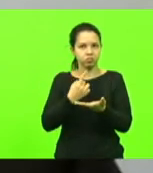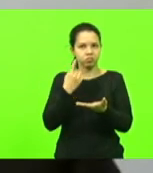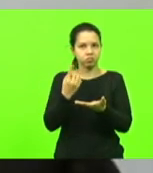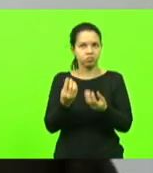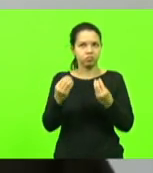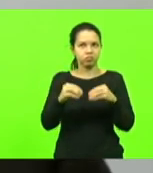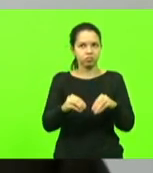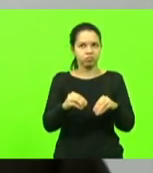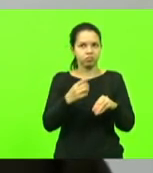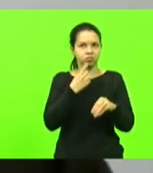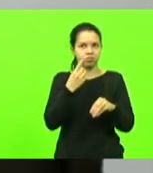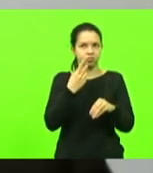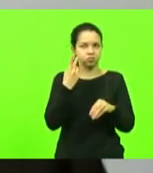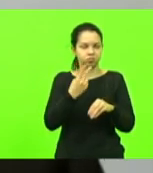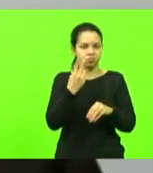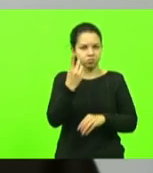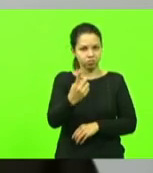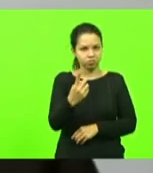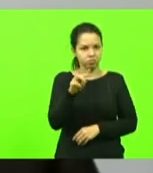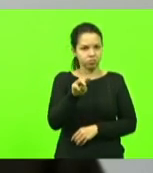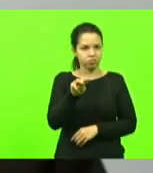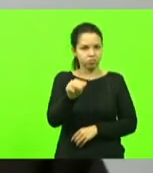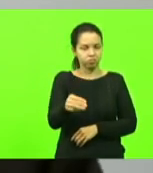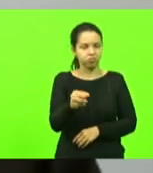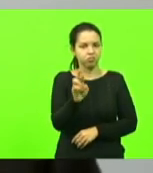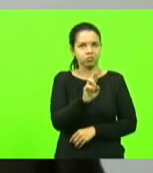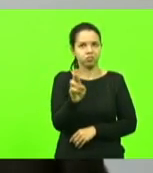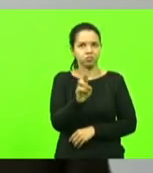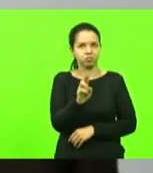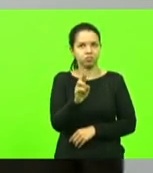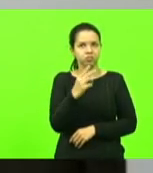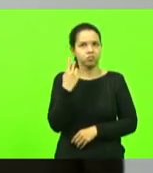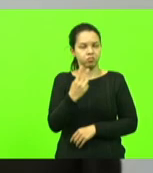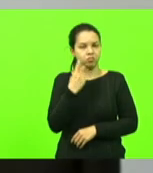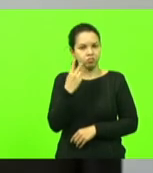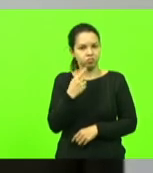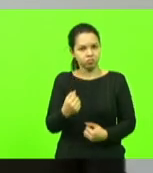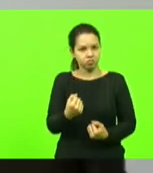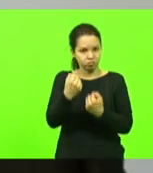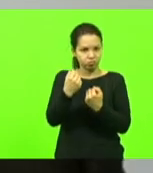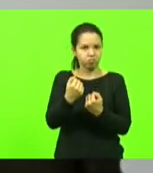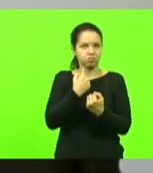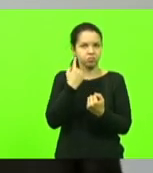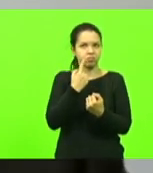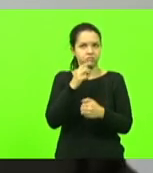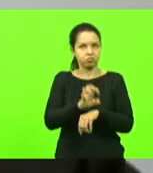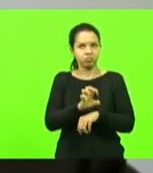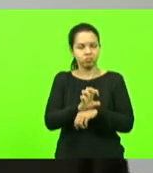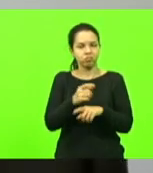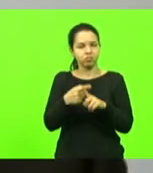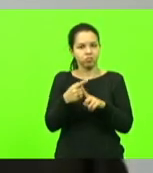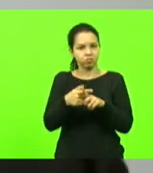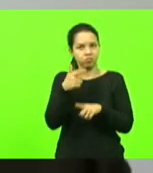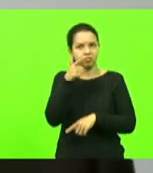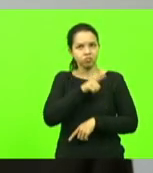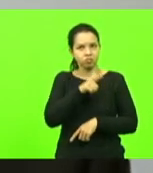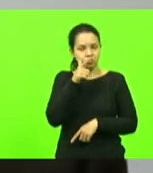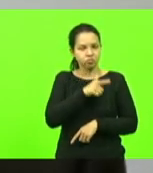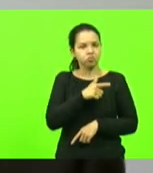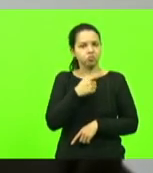vereador R$1 milhão. Pô, o vereador está mais forte que um deputado estadual já, porque ele conseguiu com o colega